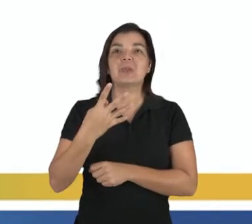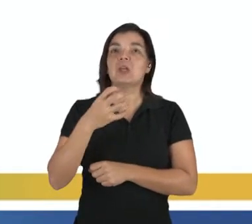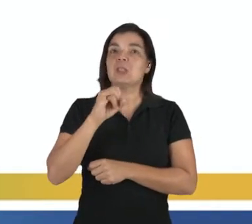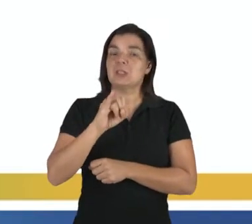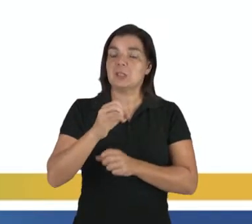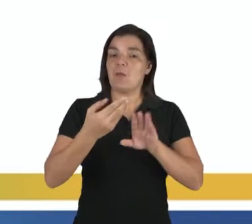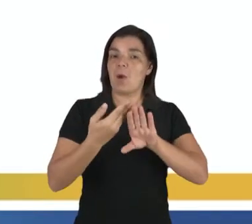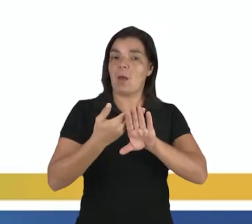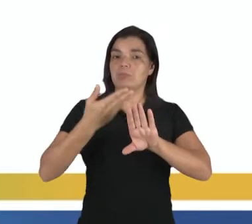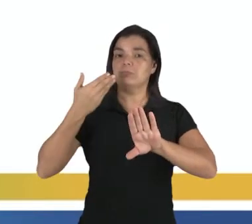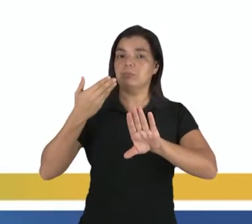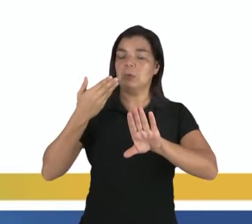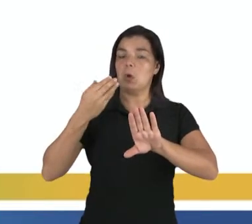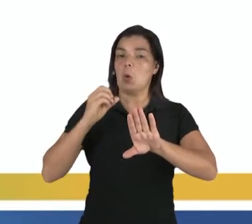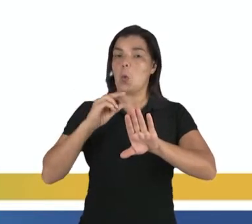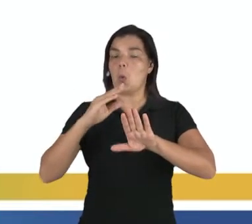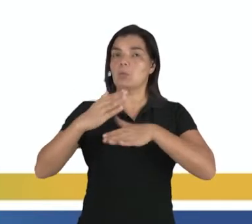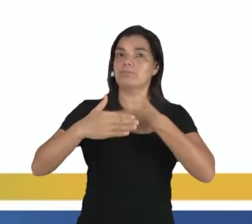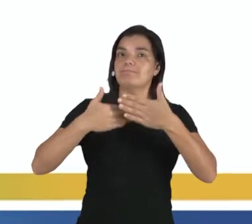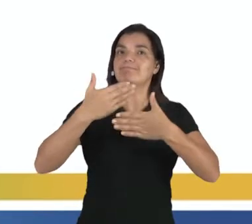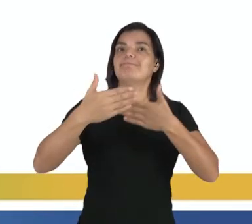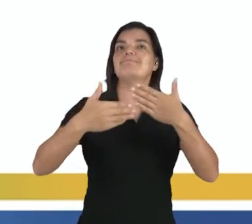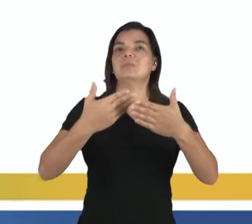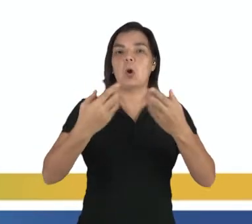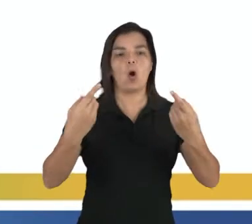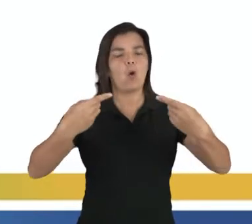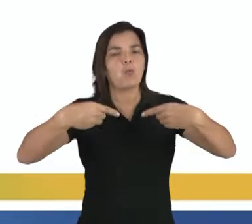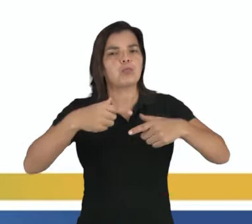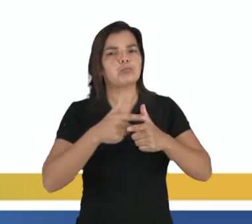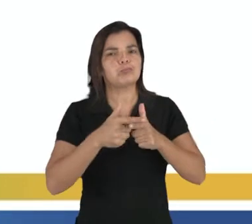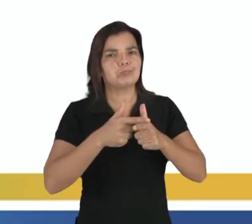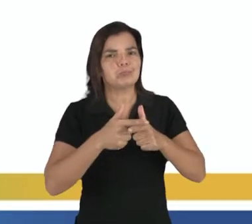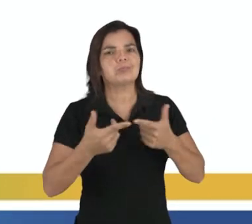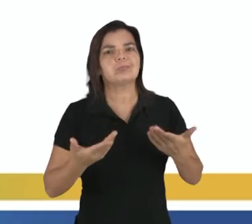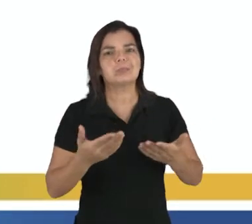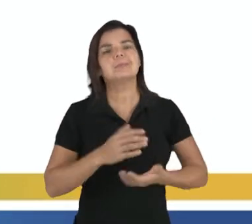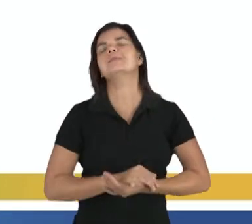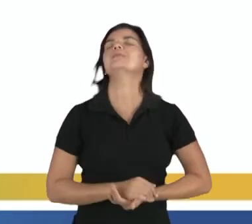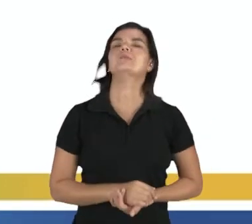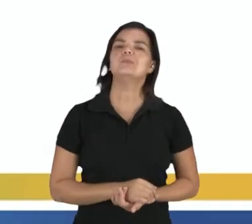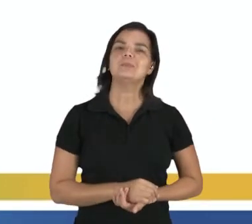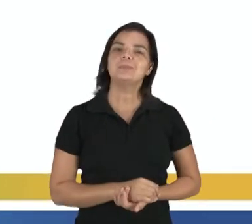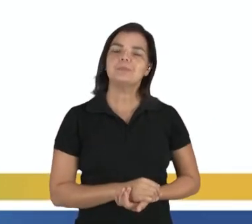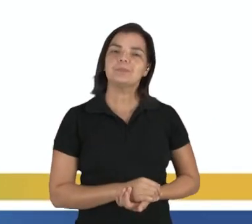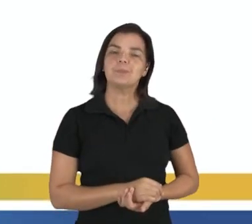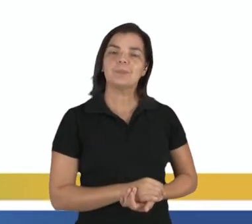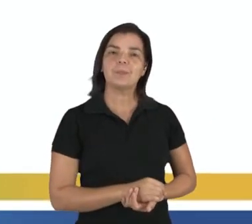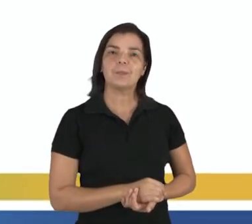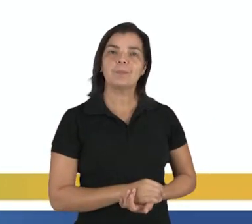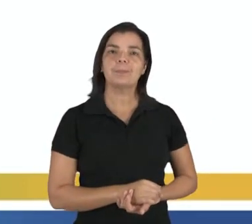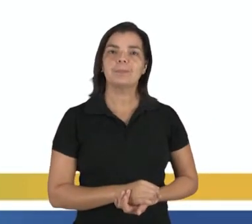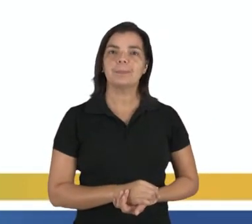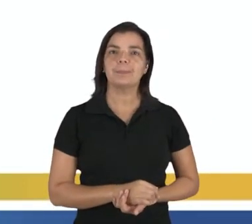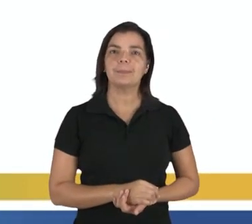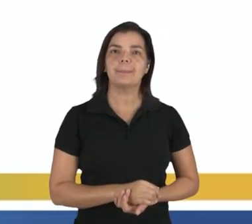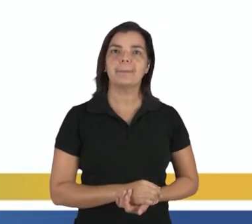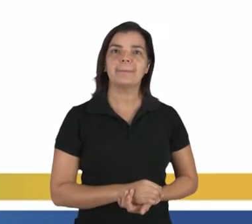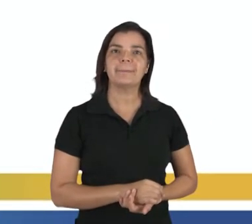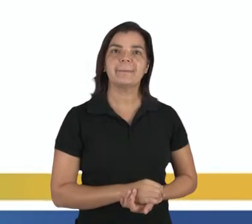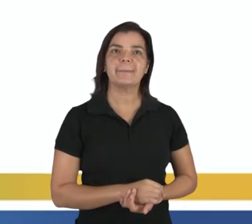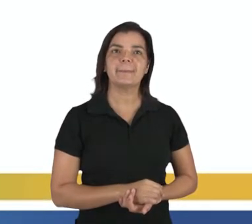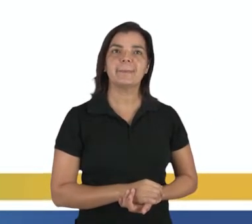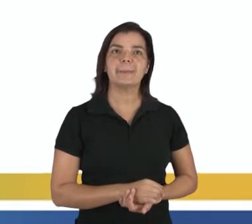vai retroceder ou avançar contra a pedra, que no caso a gente interpreta como